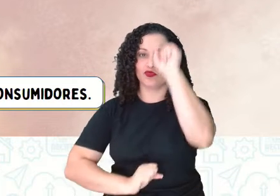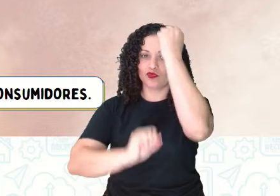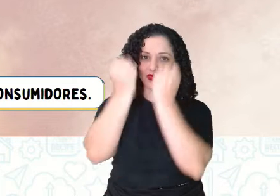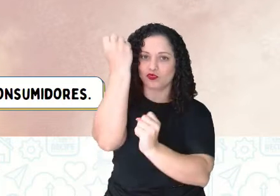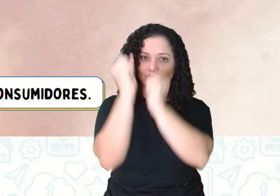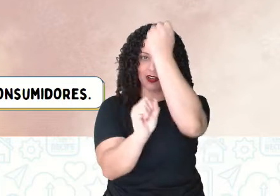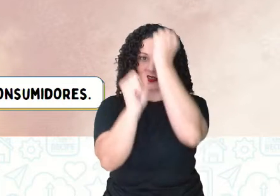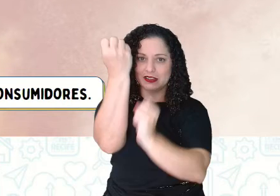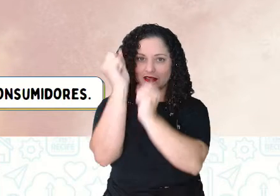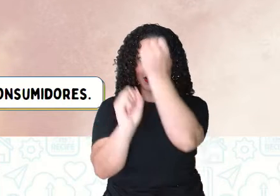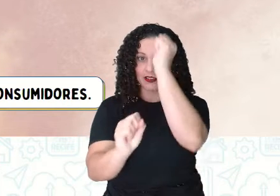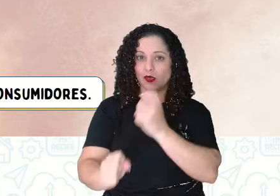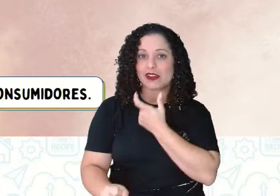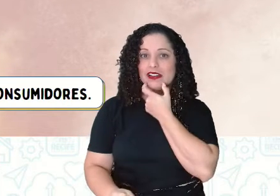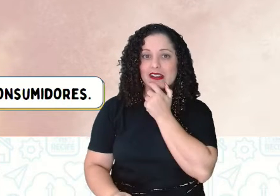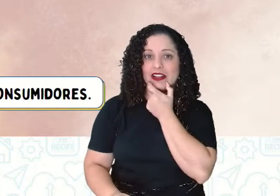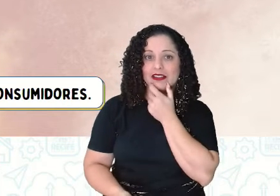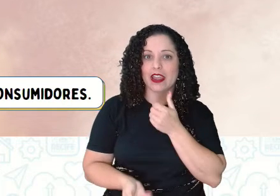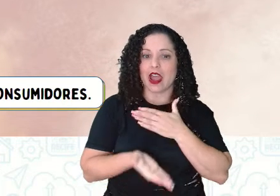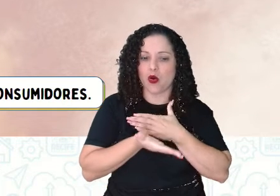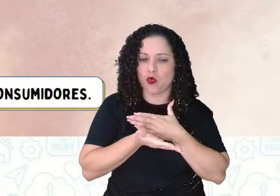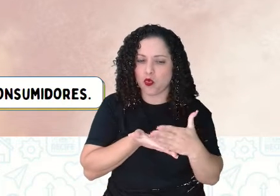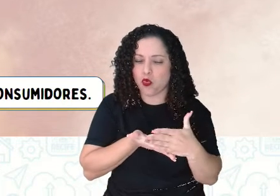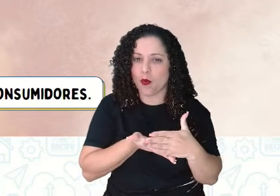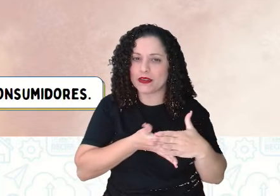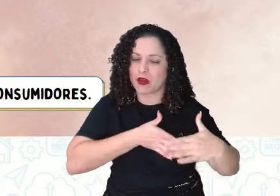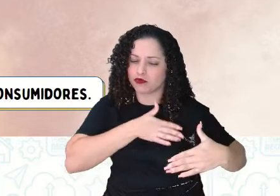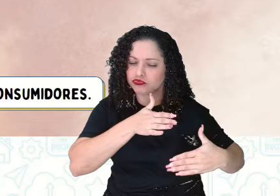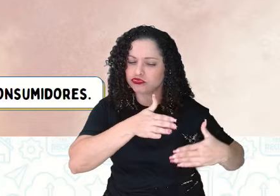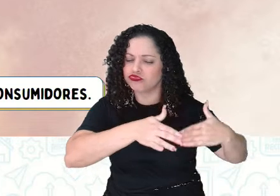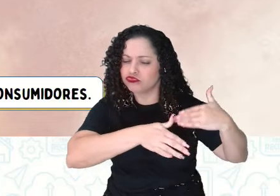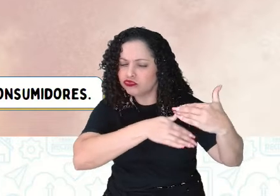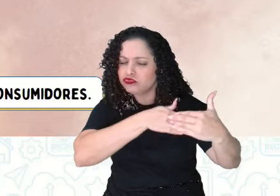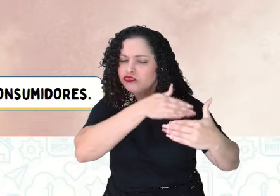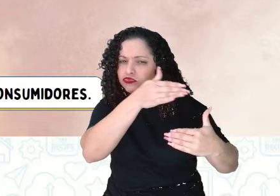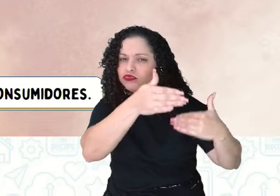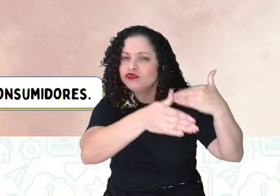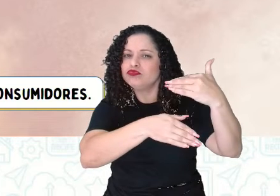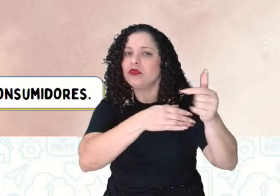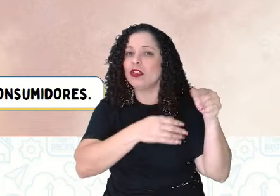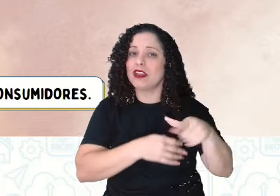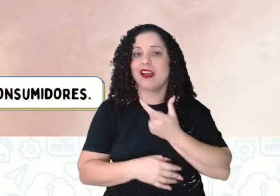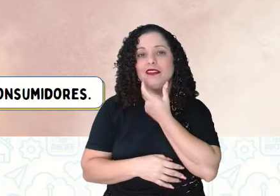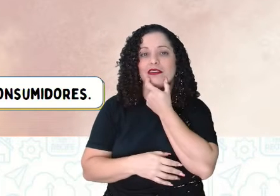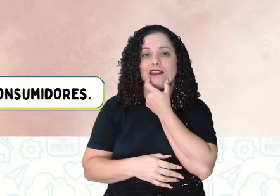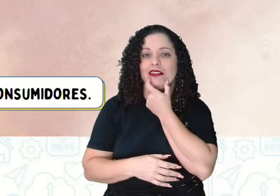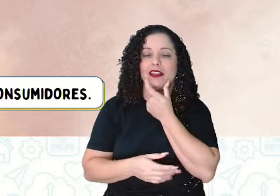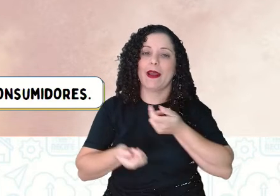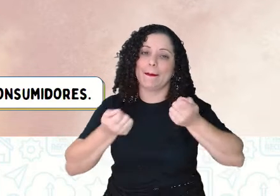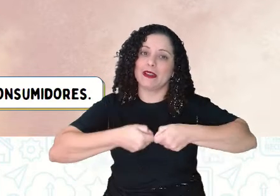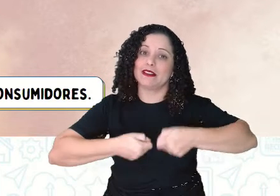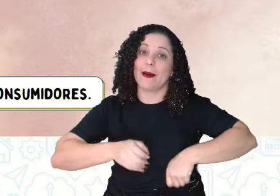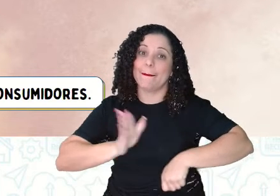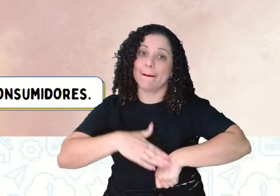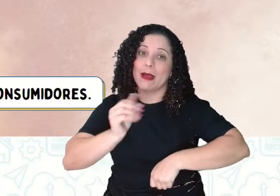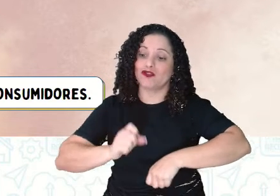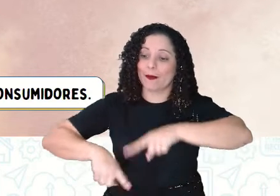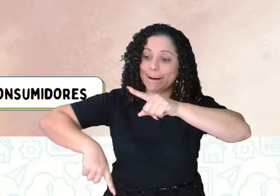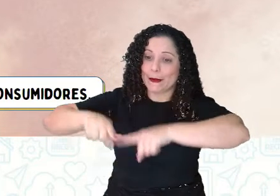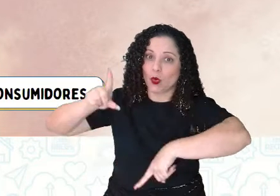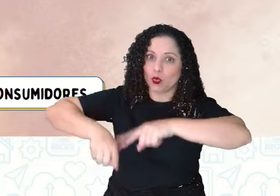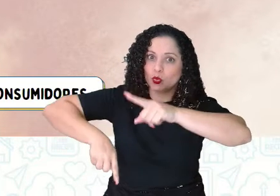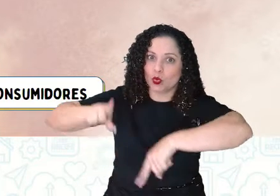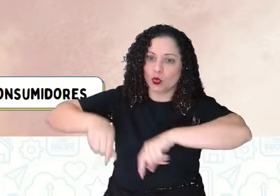industrialização, né, da Inglaterra começa a iniciar ali. Eles precisavam o quê? Obter mais matérias-primas para